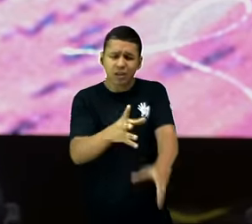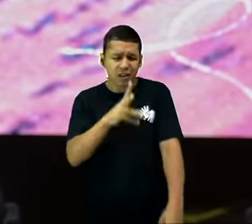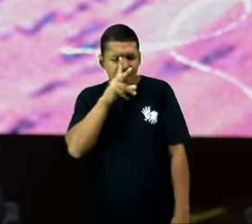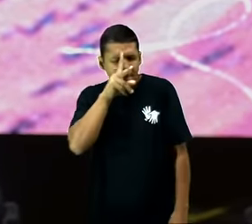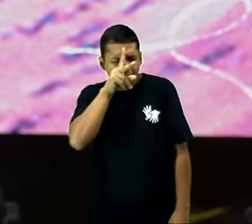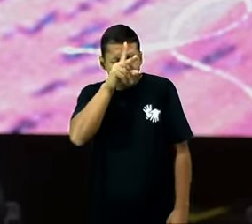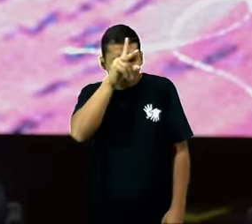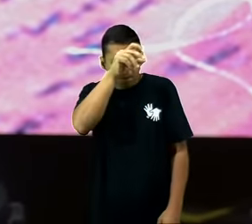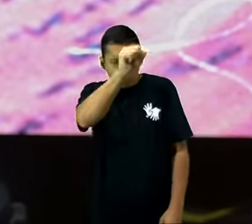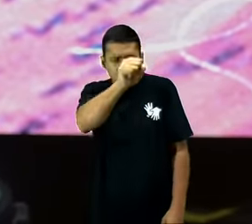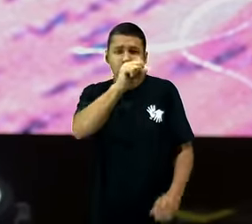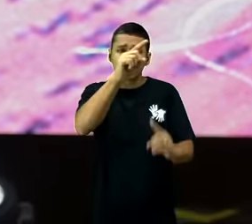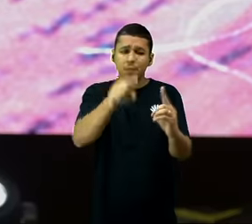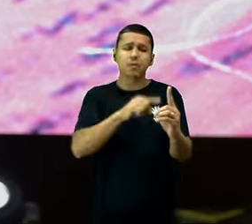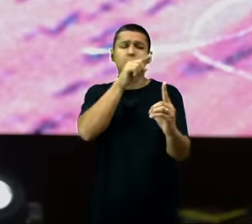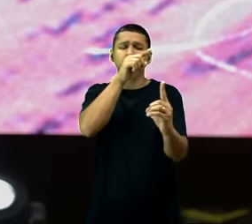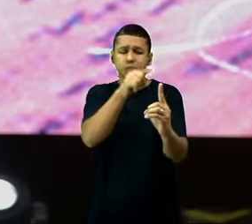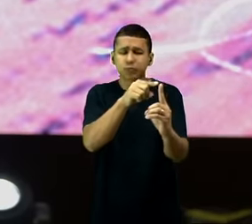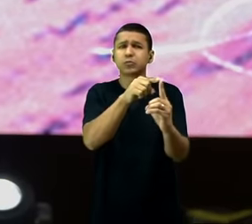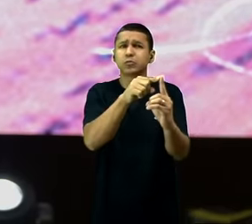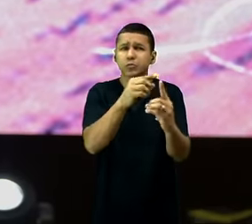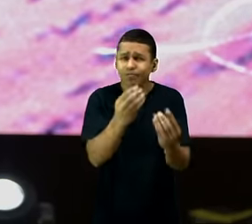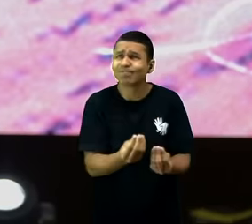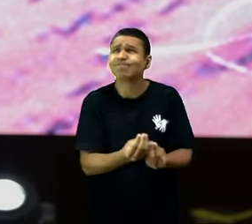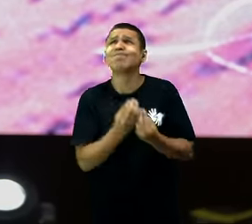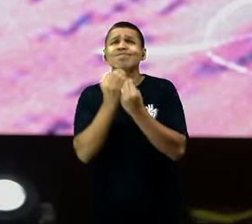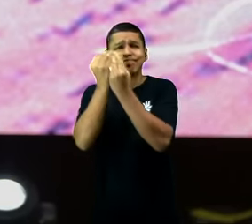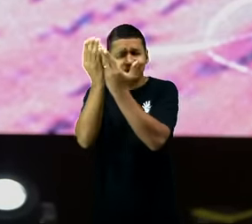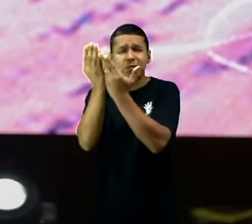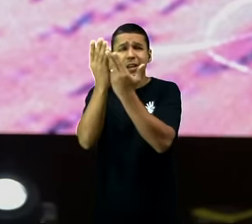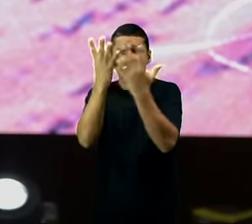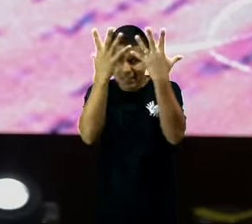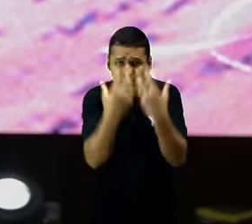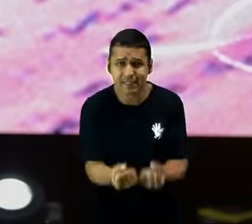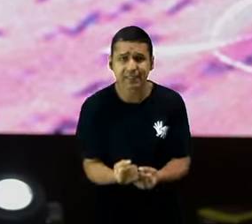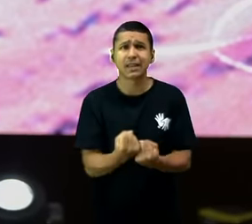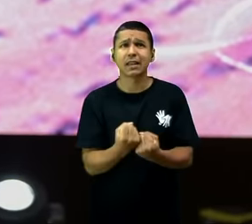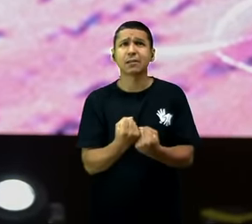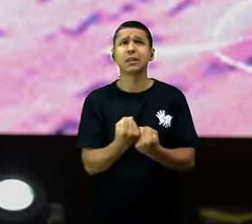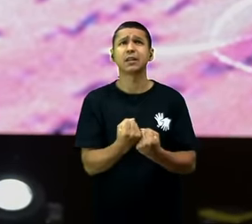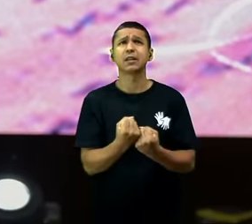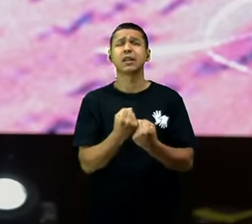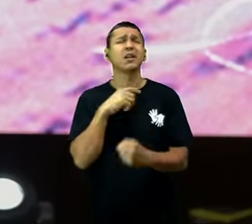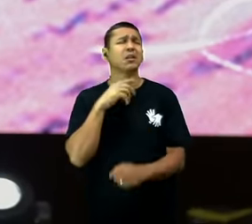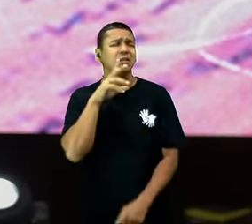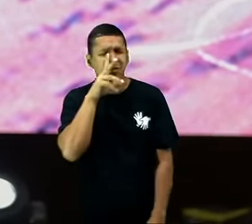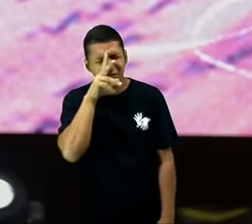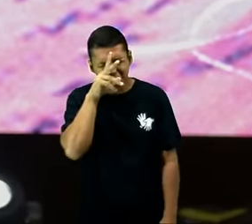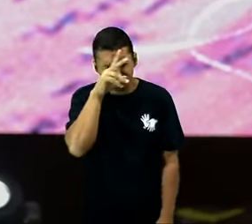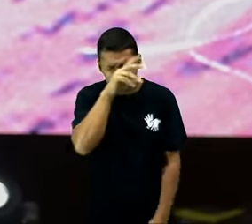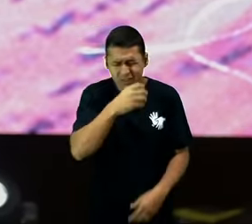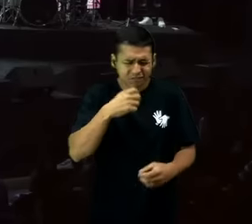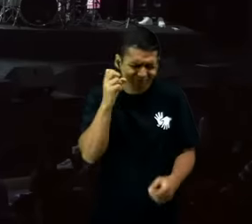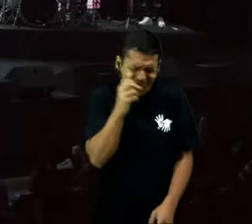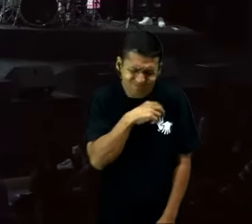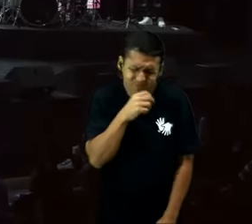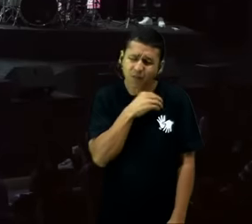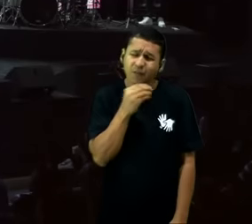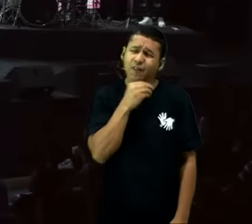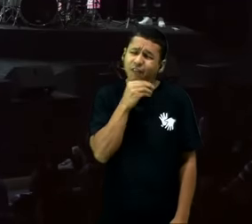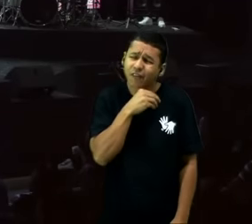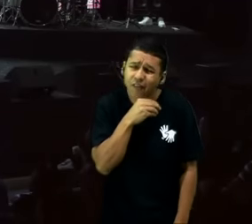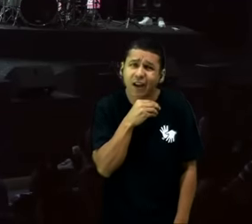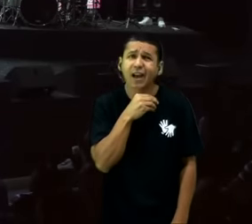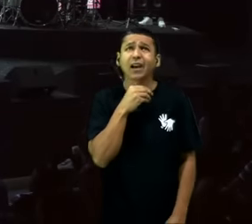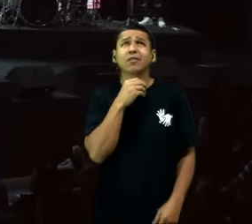o propósito de Deus. Tudo, tudo, tudo, tudo, tudo, tudo, tudo. Recebe, se você quiser, recebe. Pastor, eu não tenho força. Deus está dizendo, eu vou te fortalecer. Pastor, eu